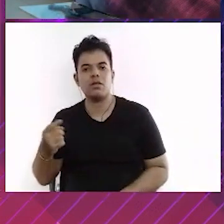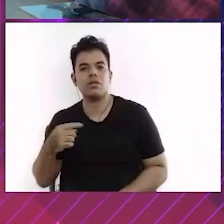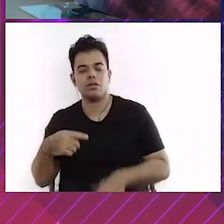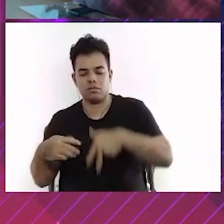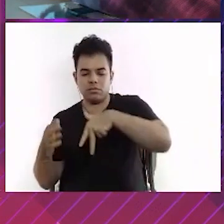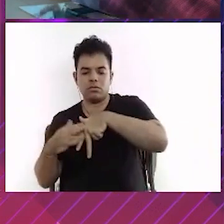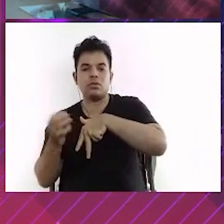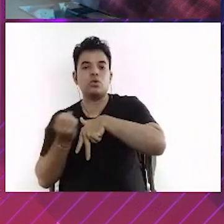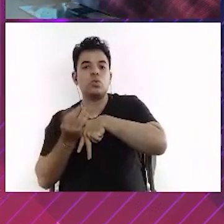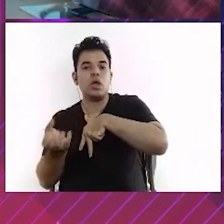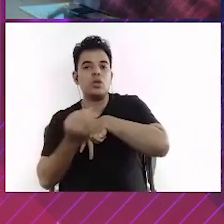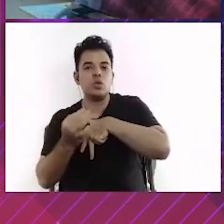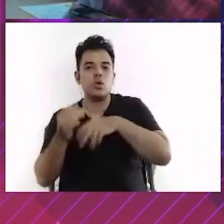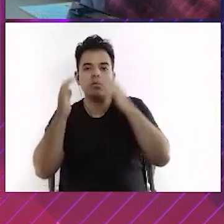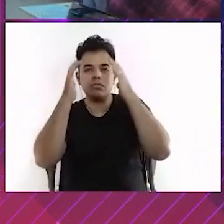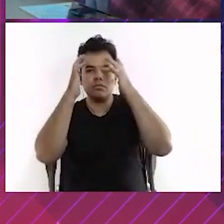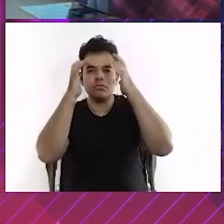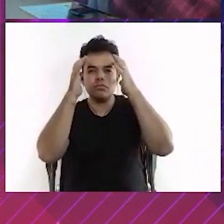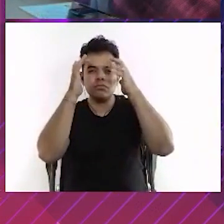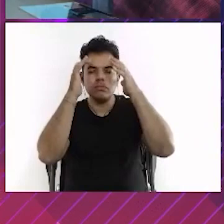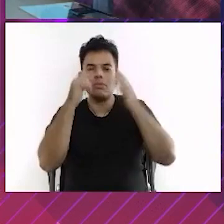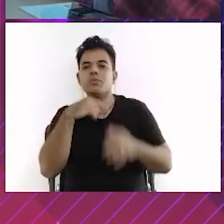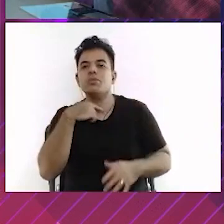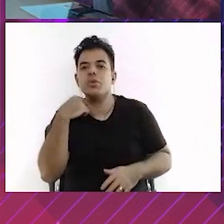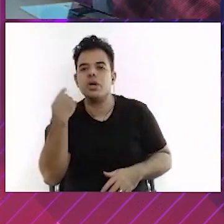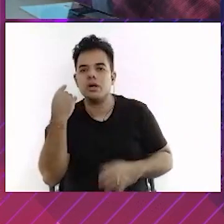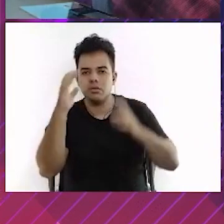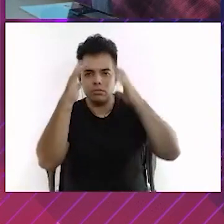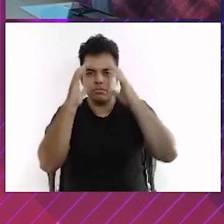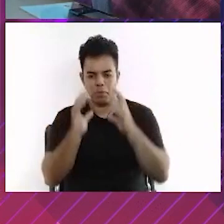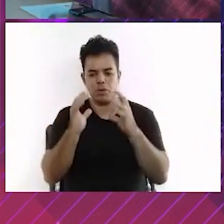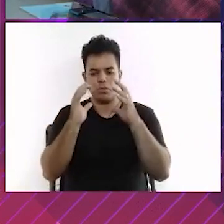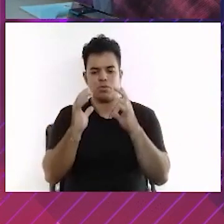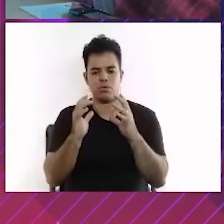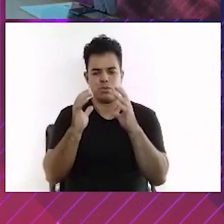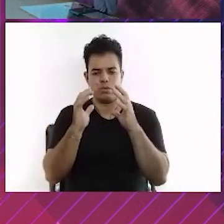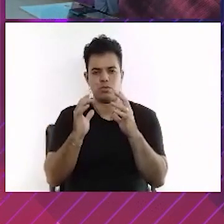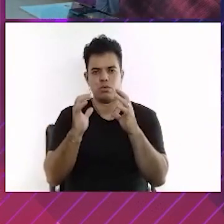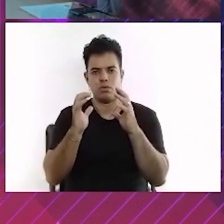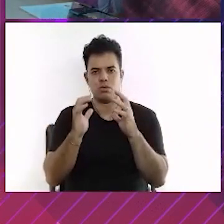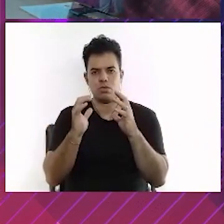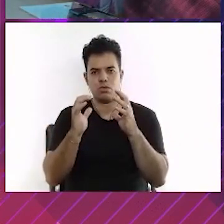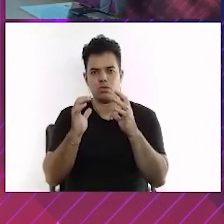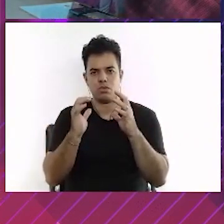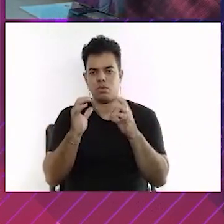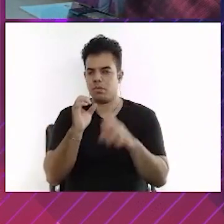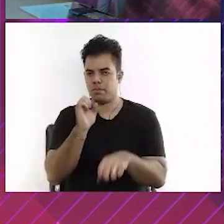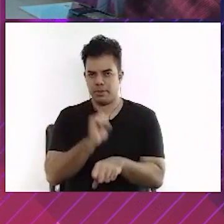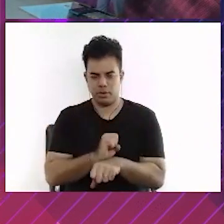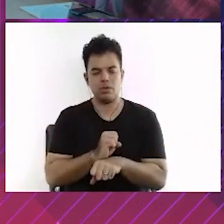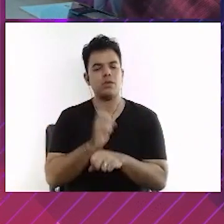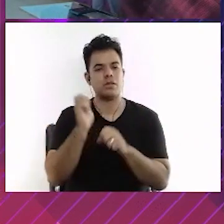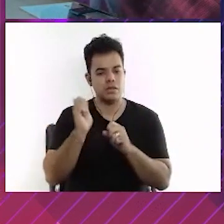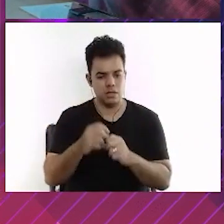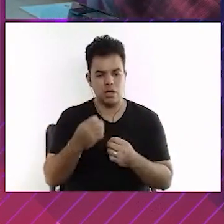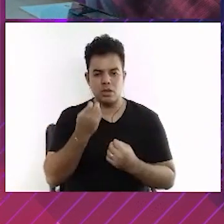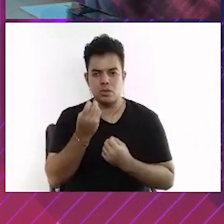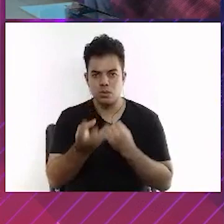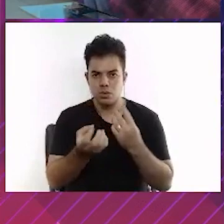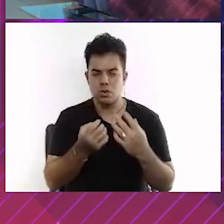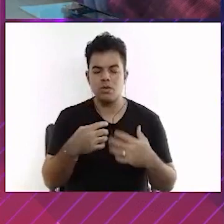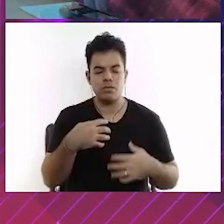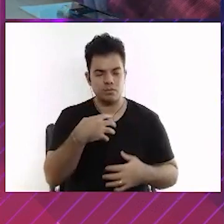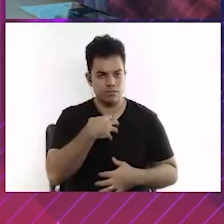morte encefálica, que já vou mostrar o que é uma morte encefálica, ele consegue doar, além dos órgãos que eu